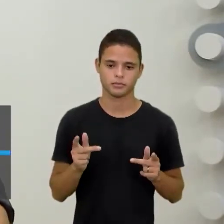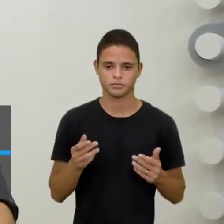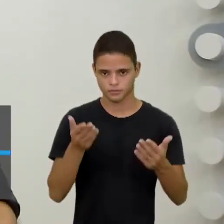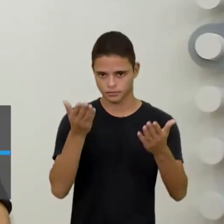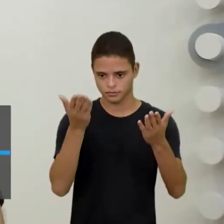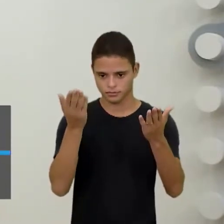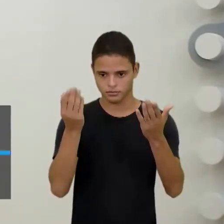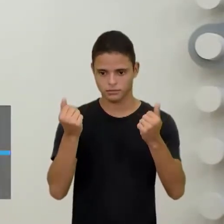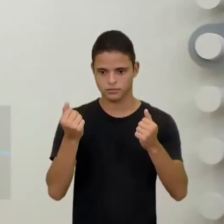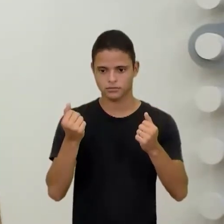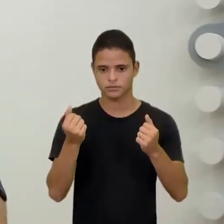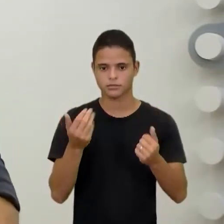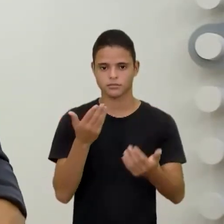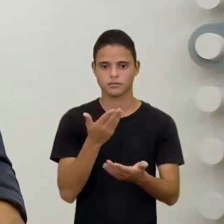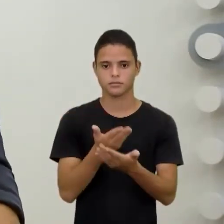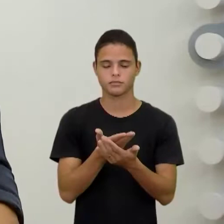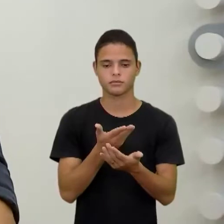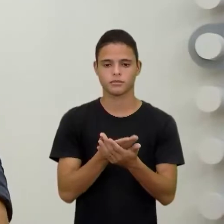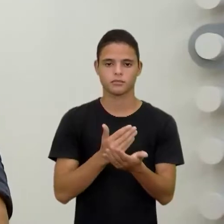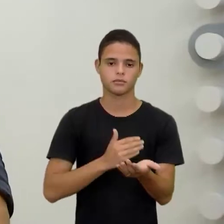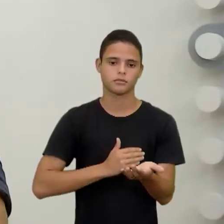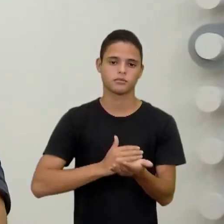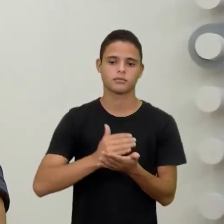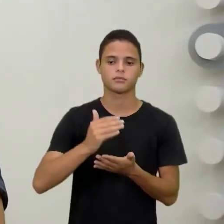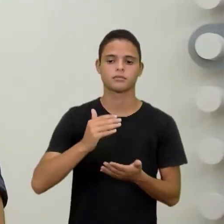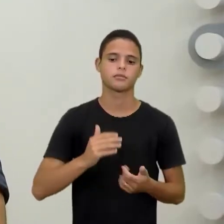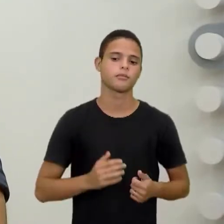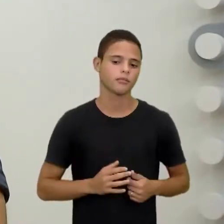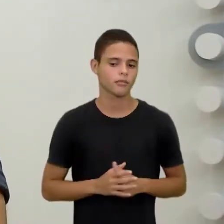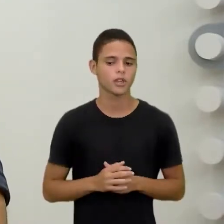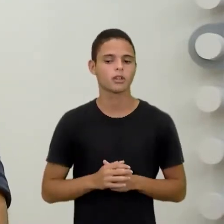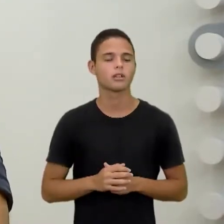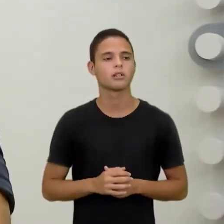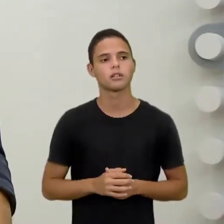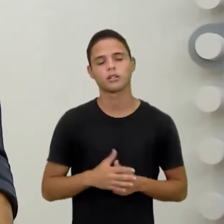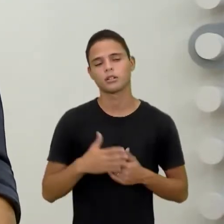vamos para a aula. Então, a ideia aqui